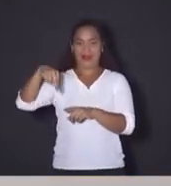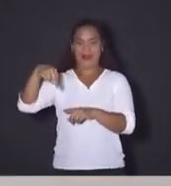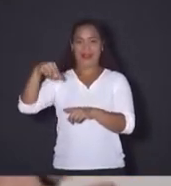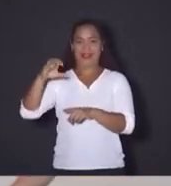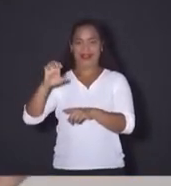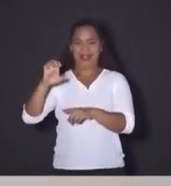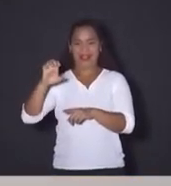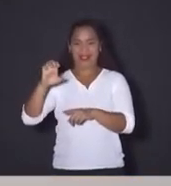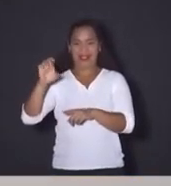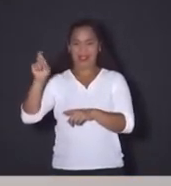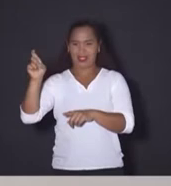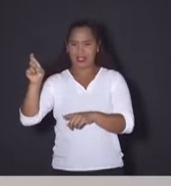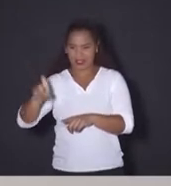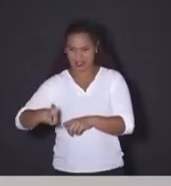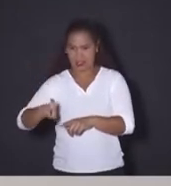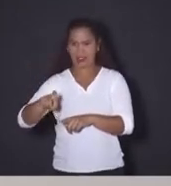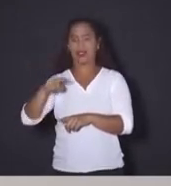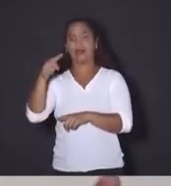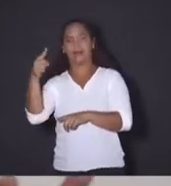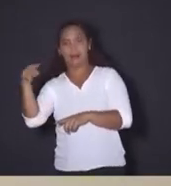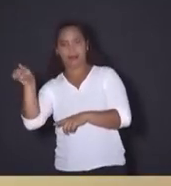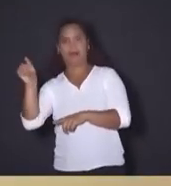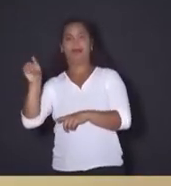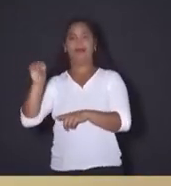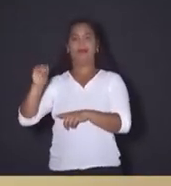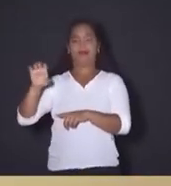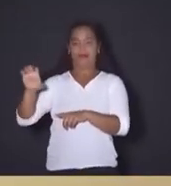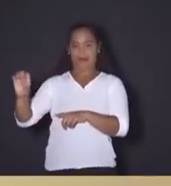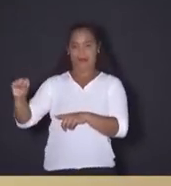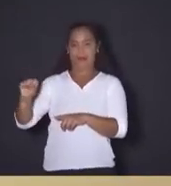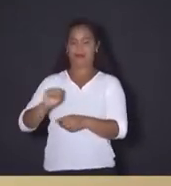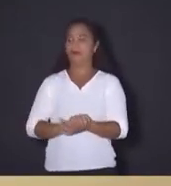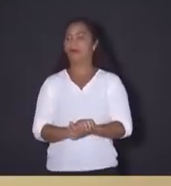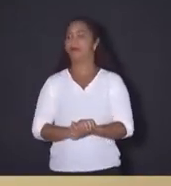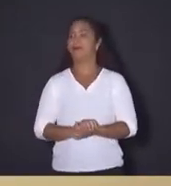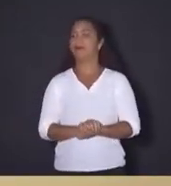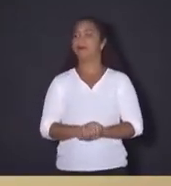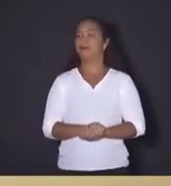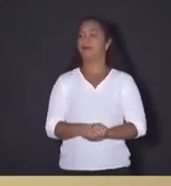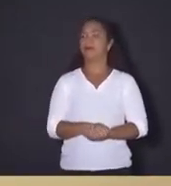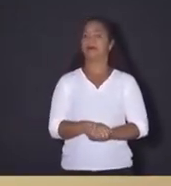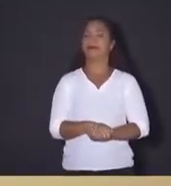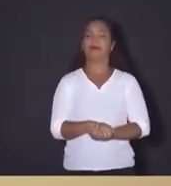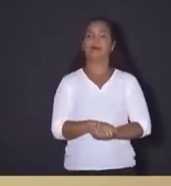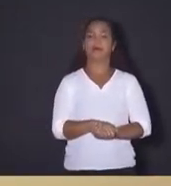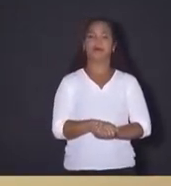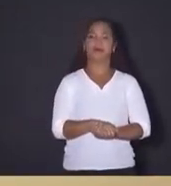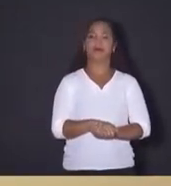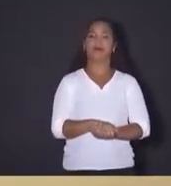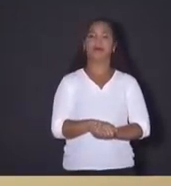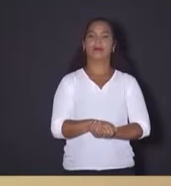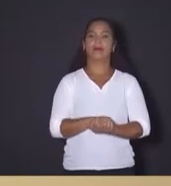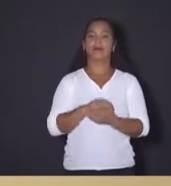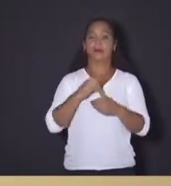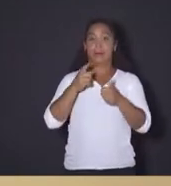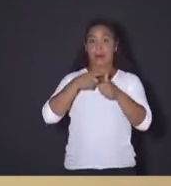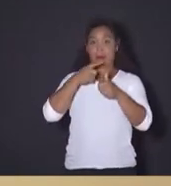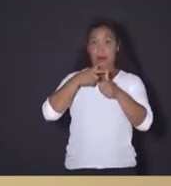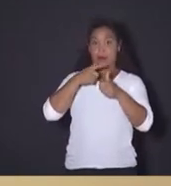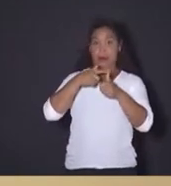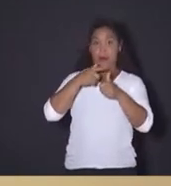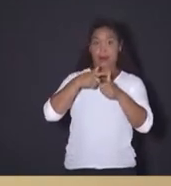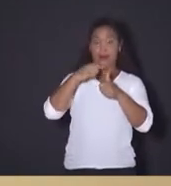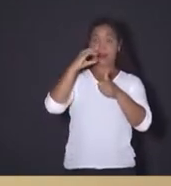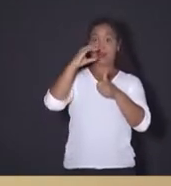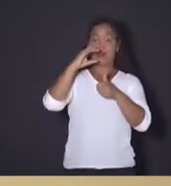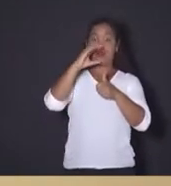não sei se dá pra vocês enxergar em direito em slide que é bem clarinha imagem né mas primeiro alguém escreve conexões mentais são raras com